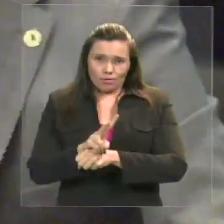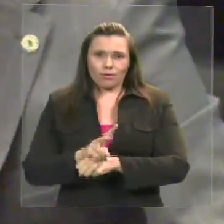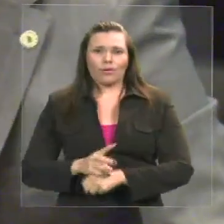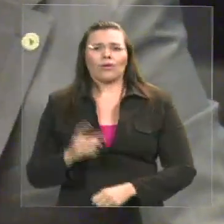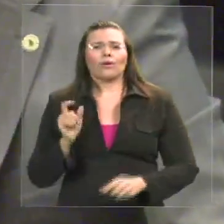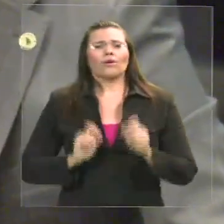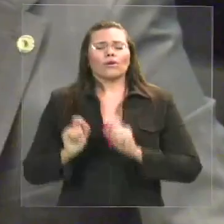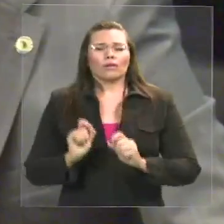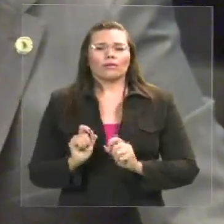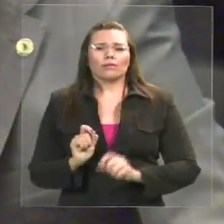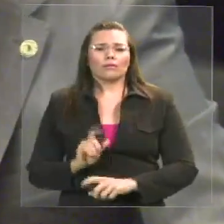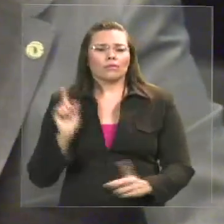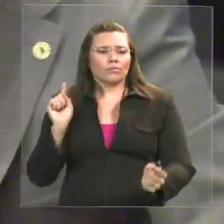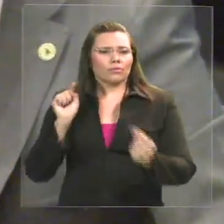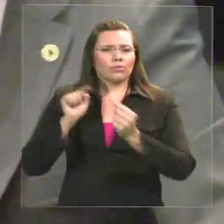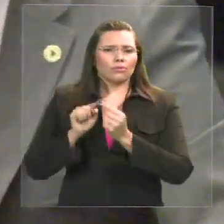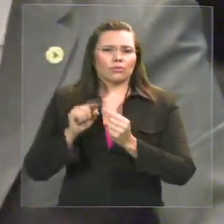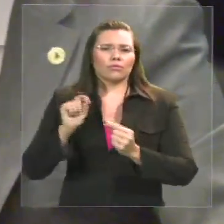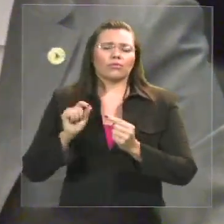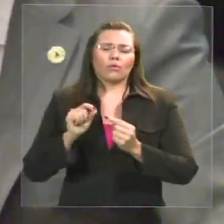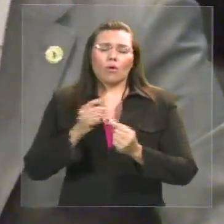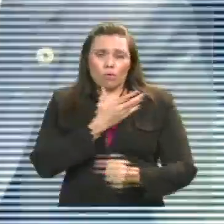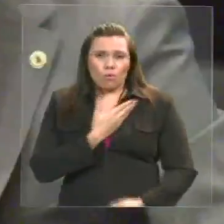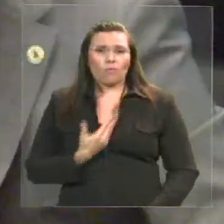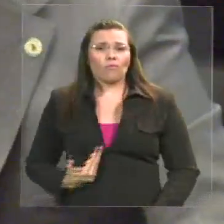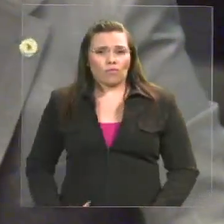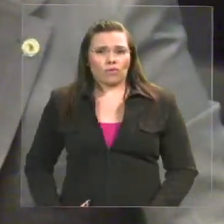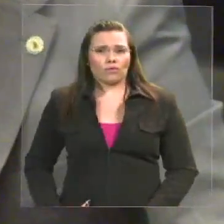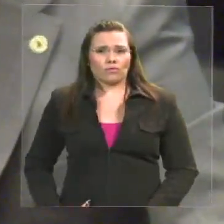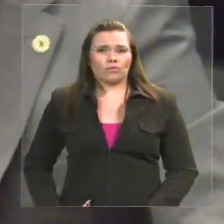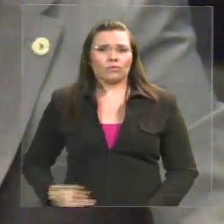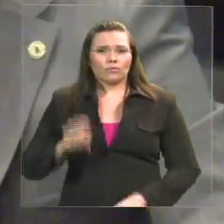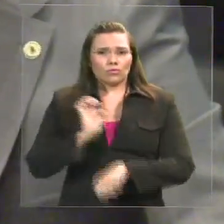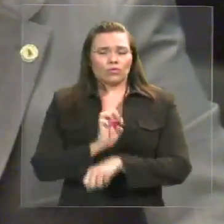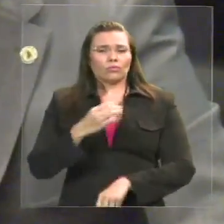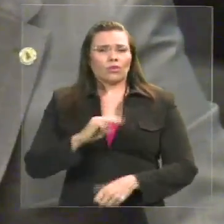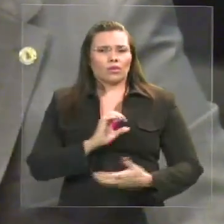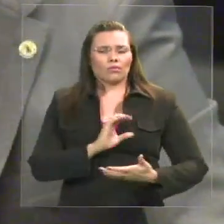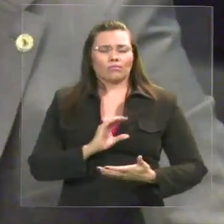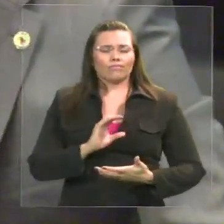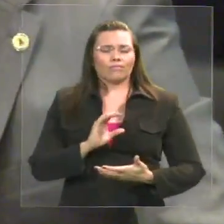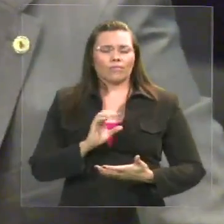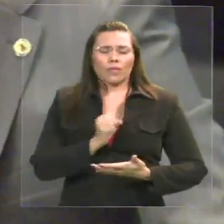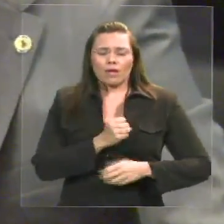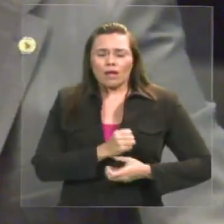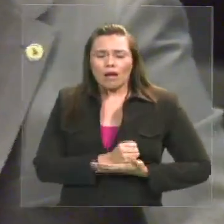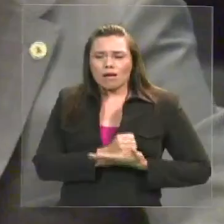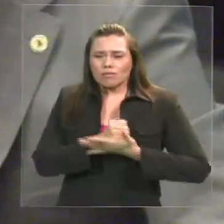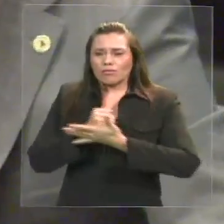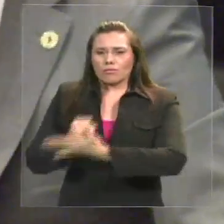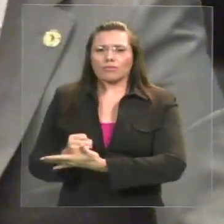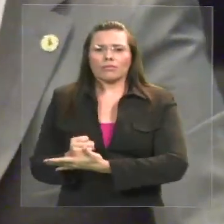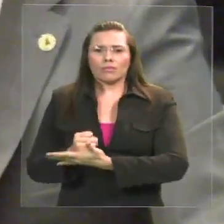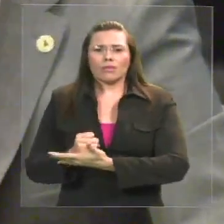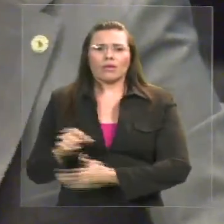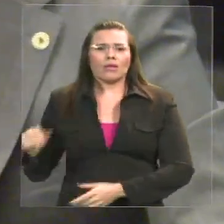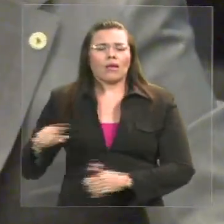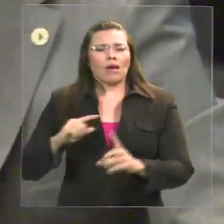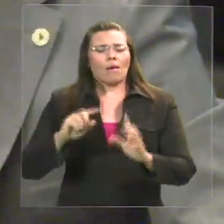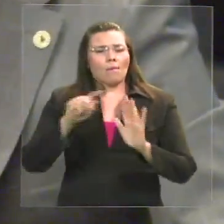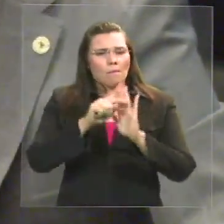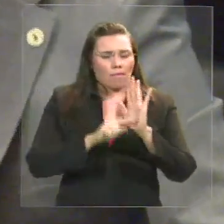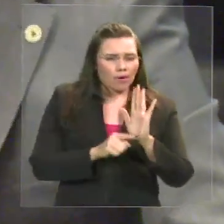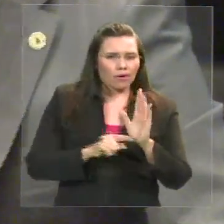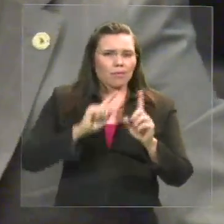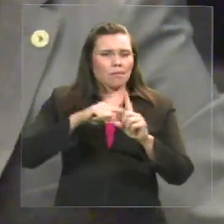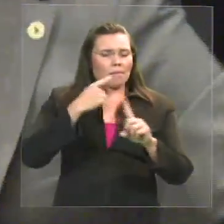esse apoio direto do governo do Estado, que faz aí, dentre o Mais Empregos e outros programas, desde também